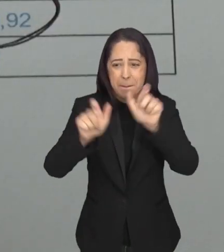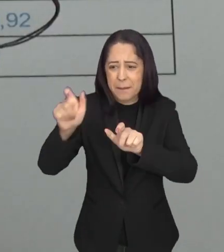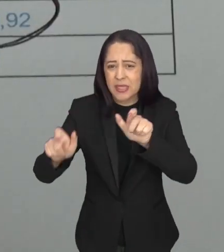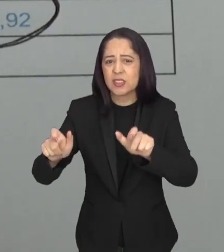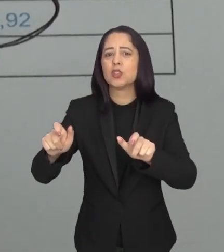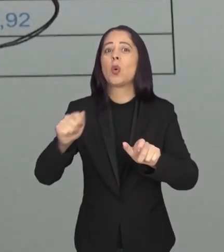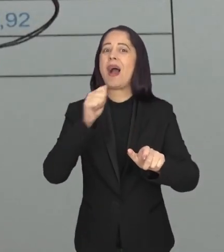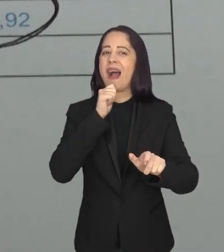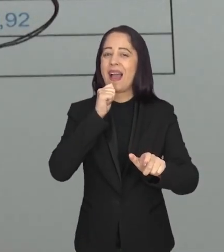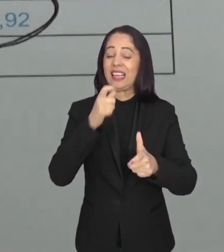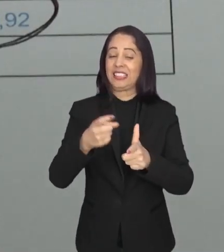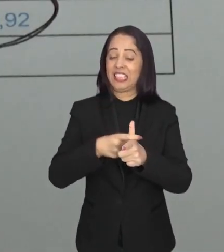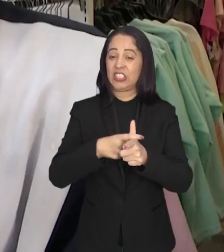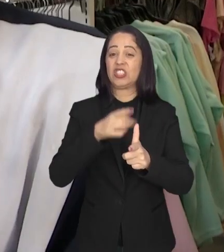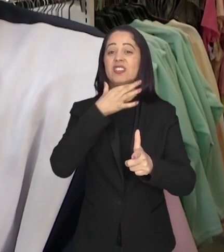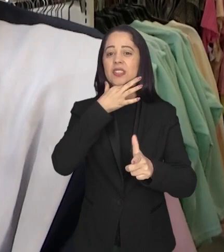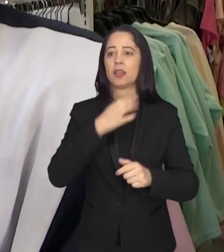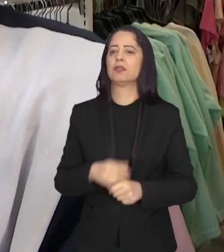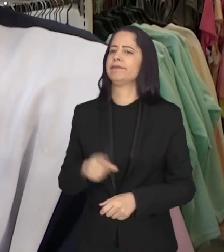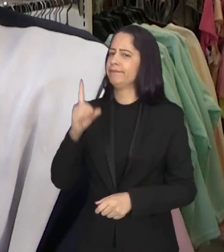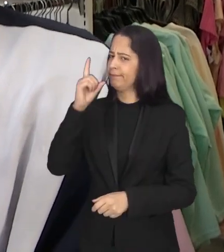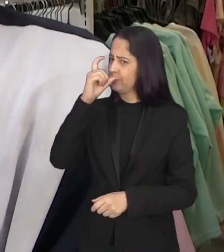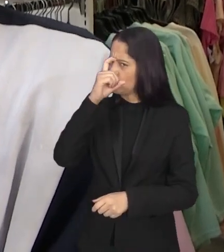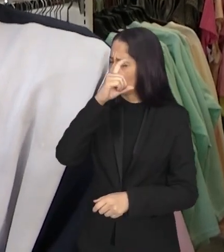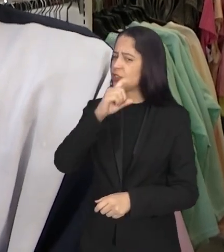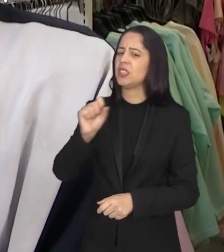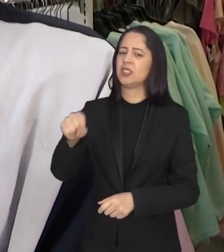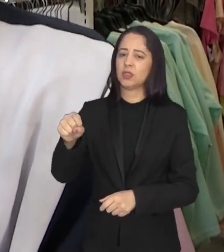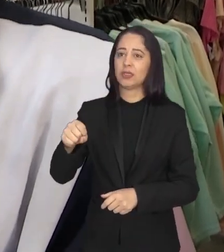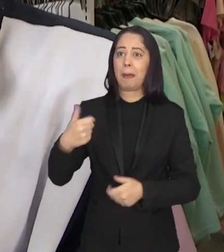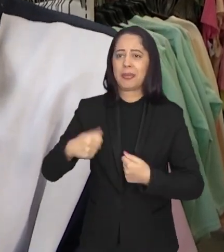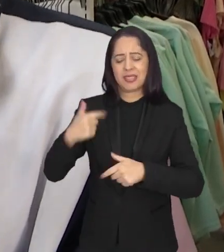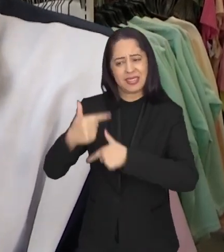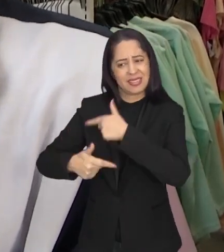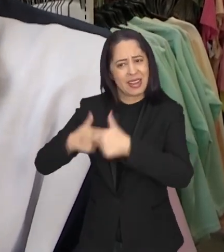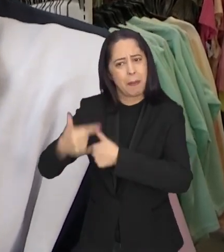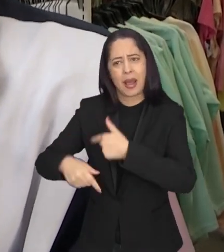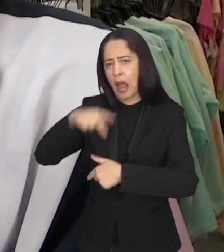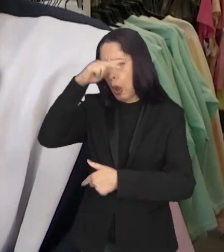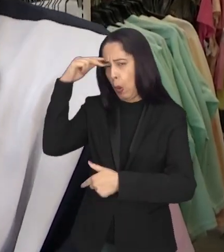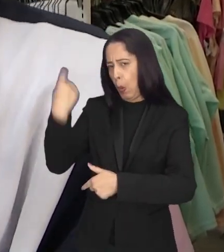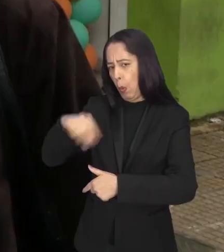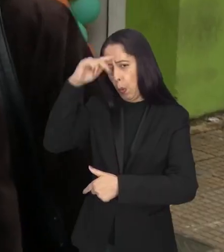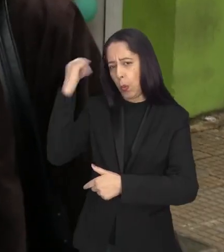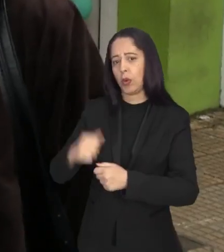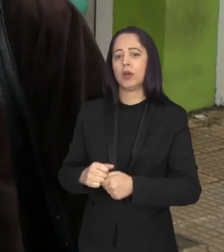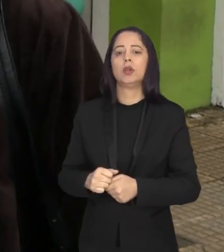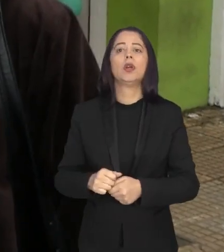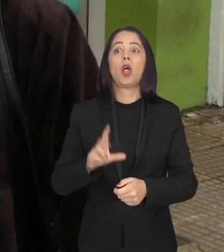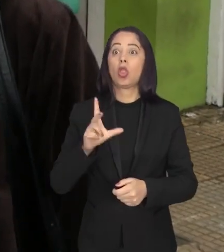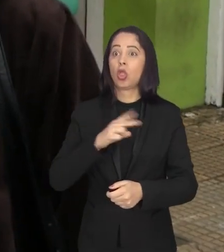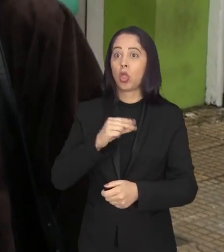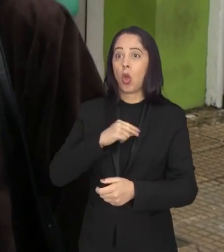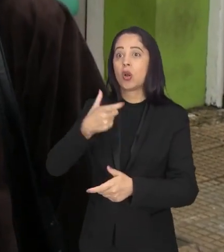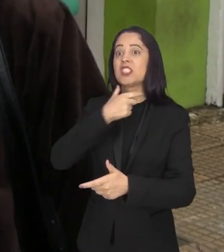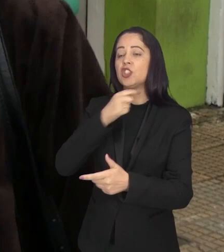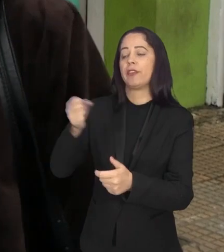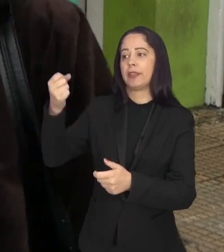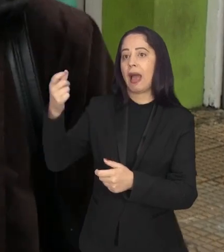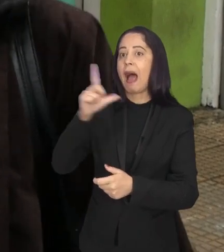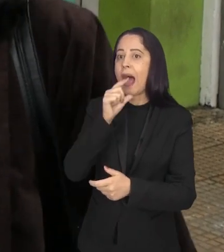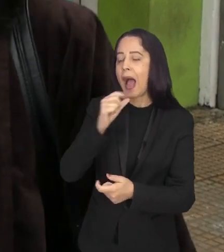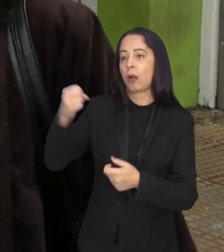muito brasileiro no vermelho. Tá demais, tá difícil, viu? Tem que trabalhar muito para pagar. Muitas contas.